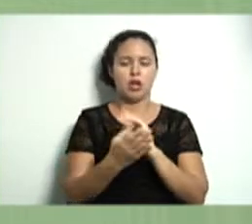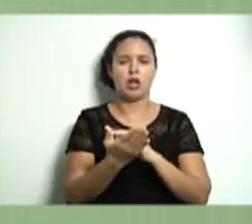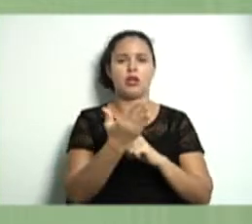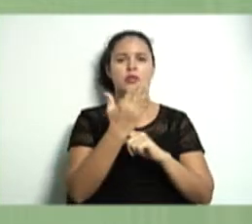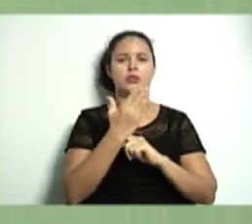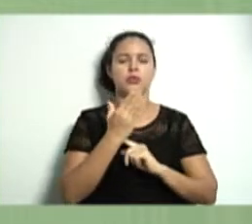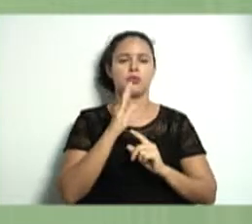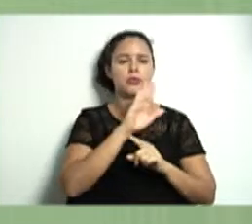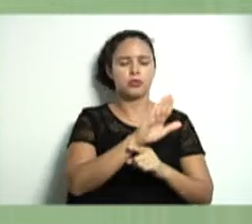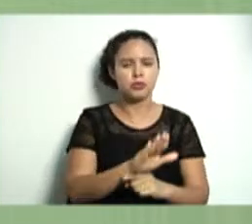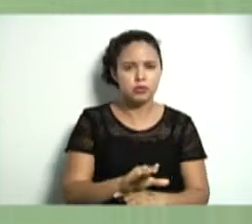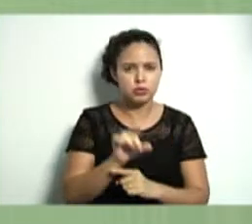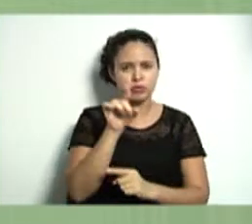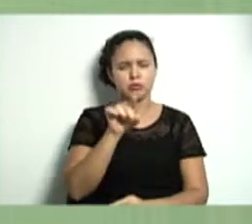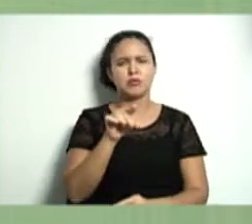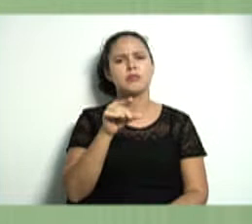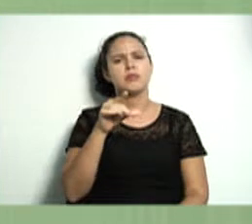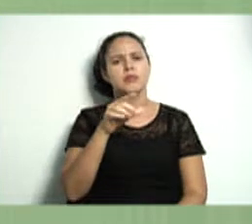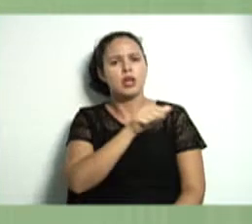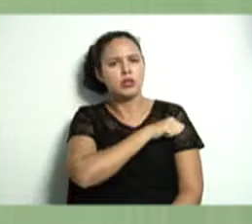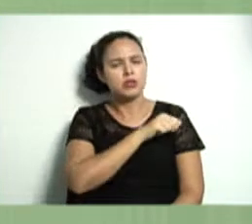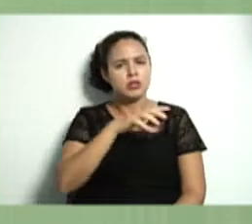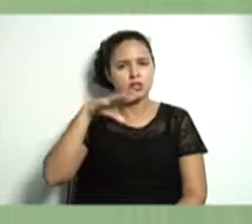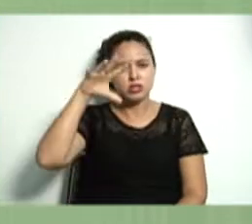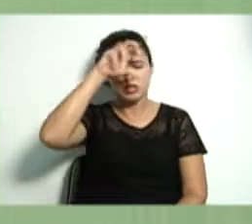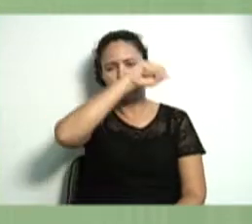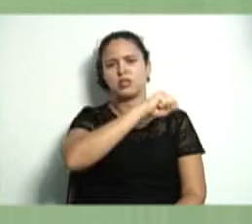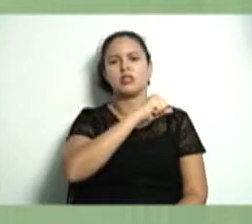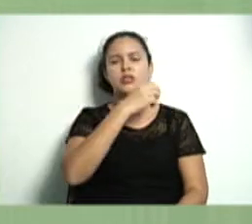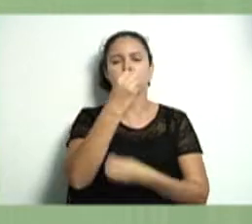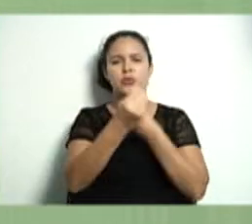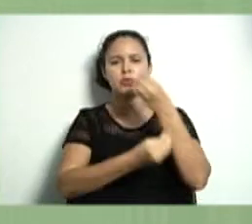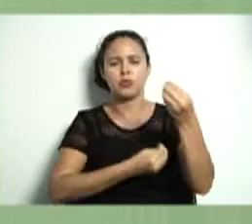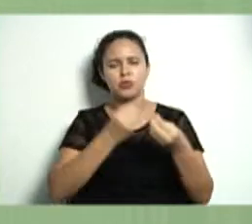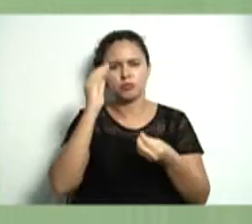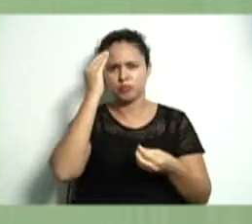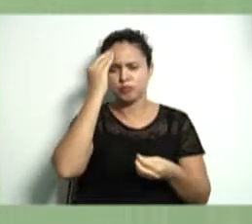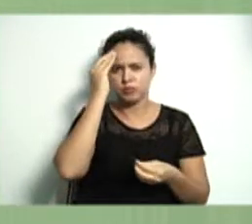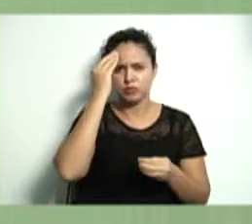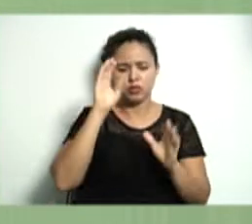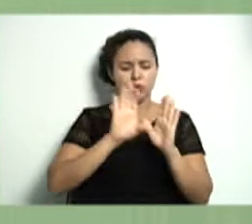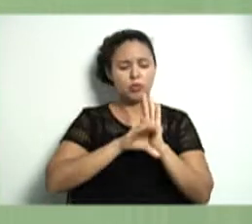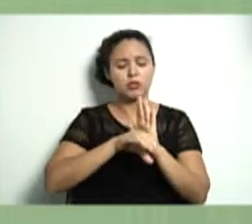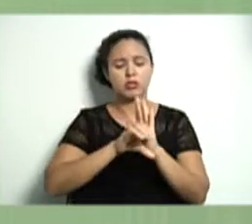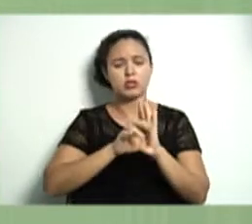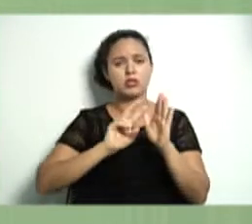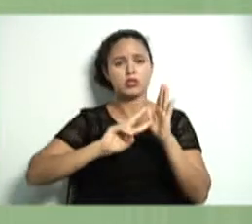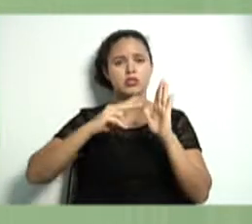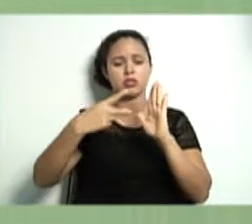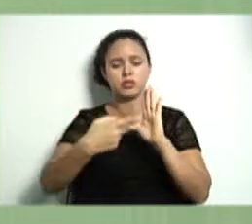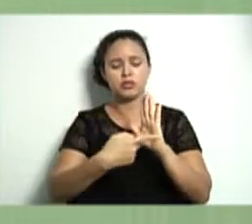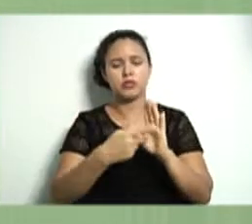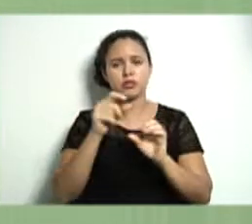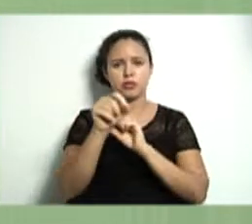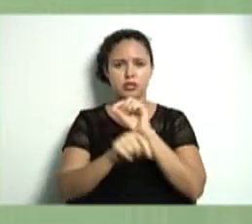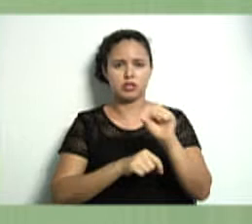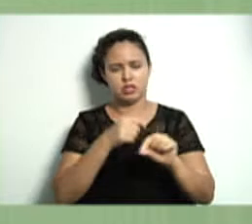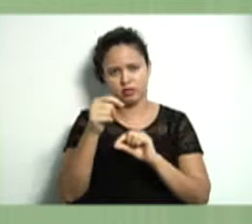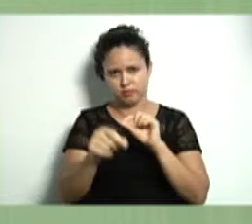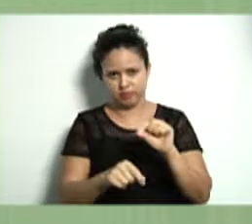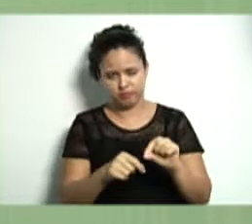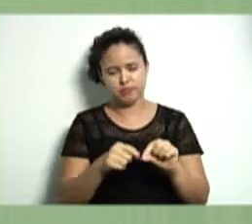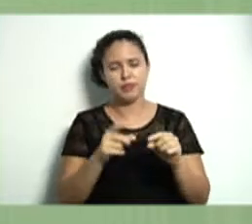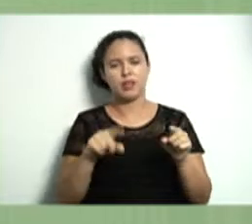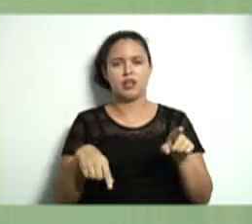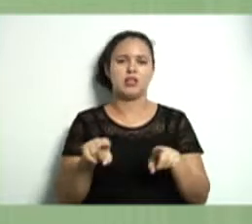ajuda a gente a entender o que o conceito significa. Eles são os meios de produção, eles são